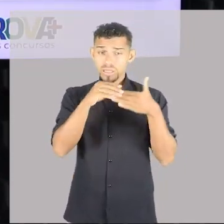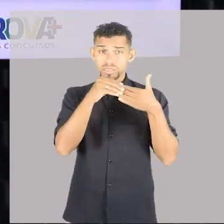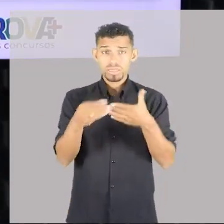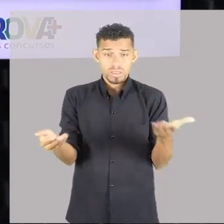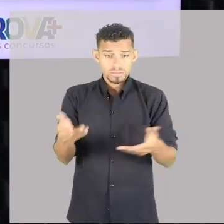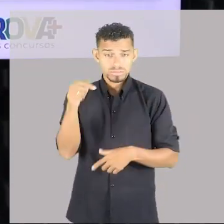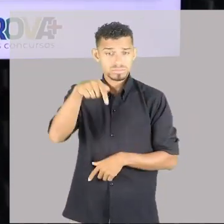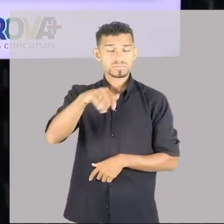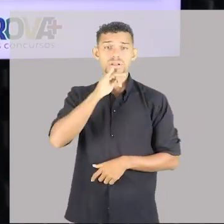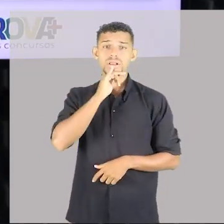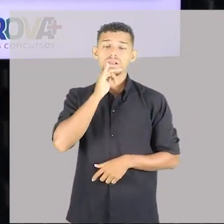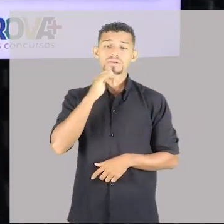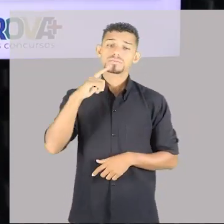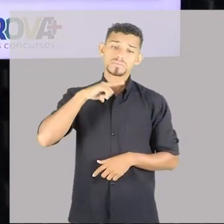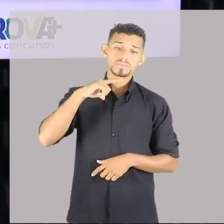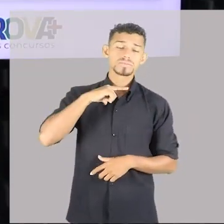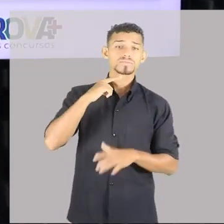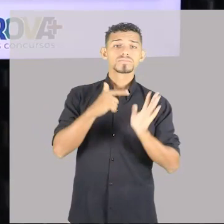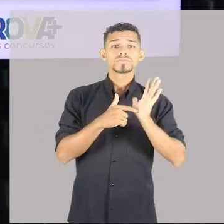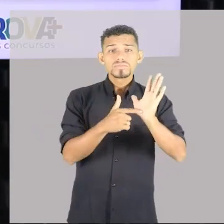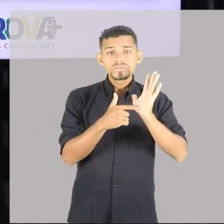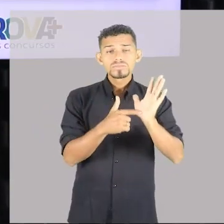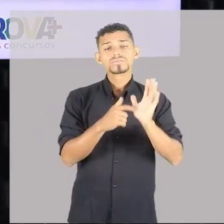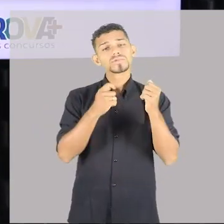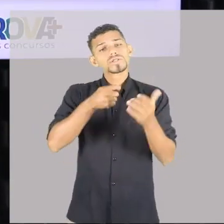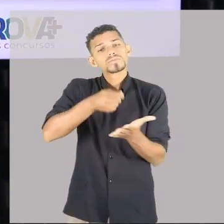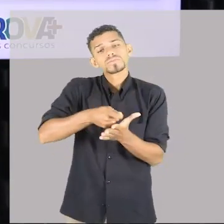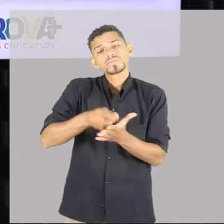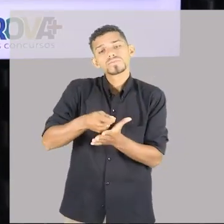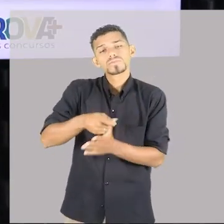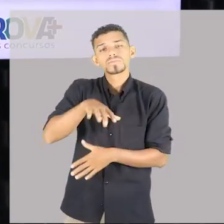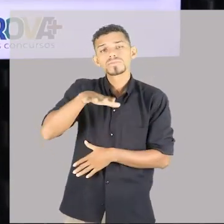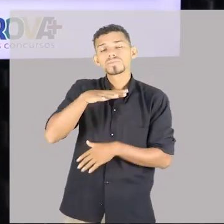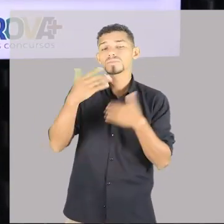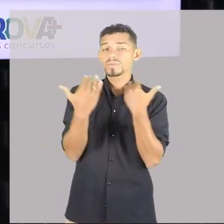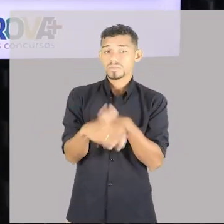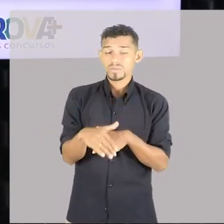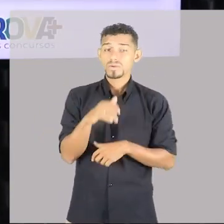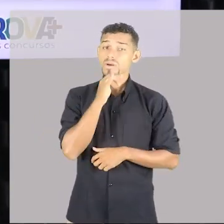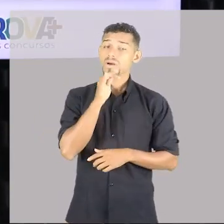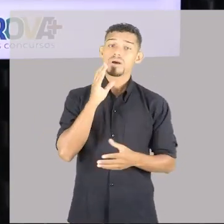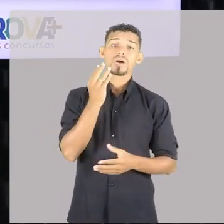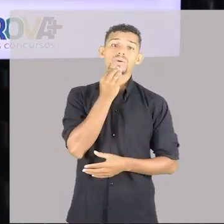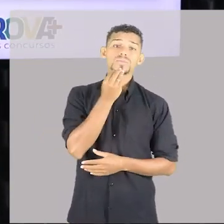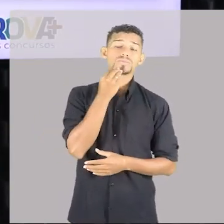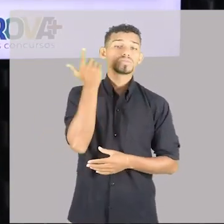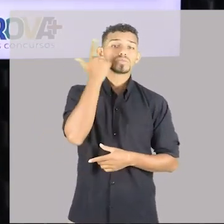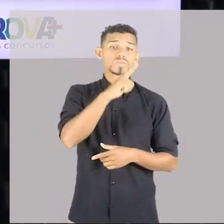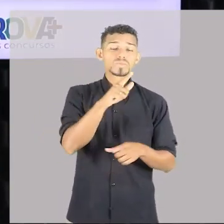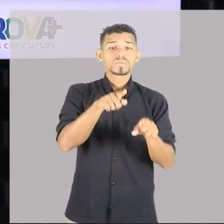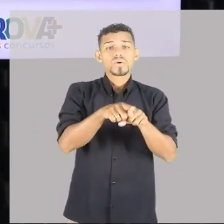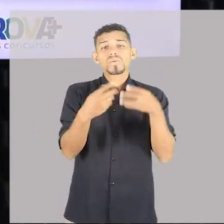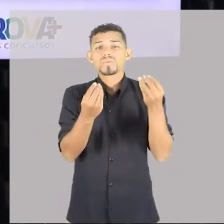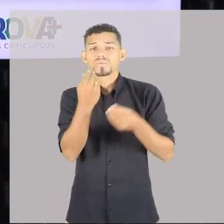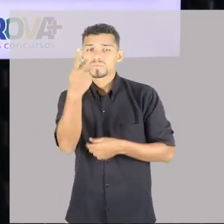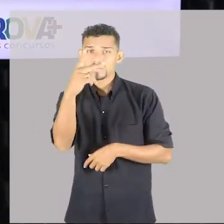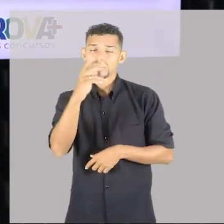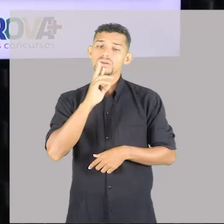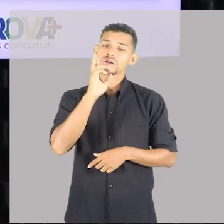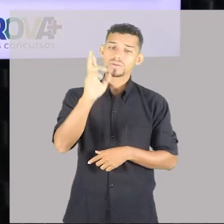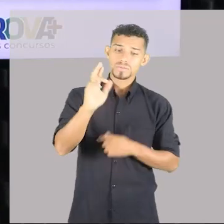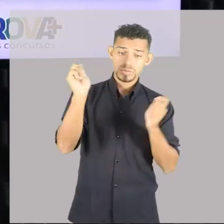aqui está demonstrado e está sendo cobrado em uma prova objetiva, como é que você